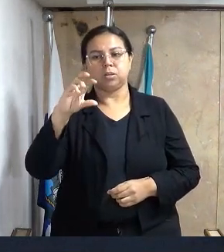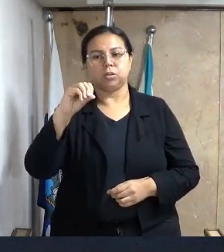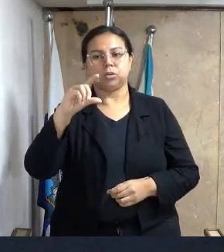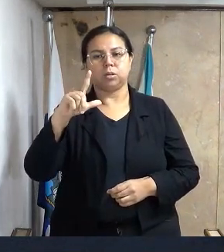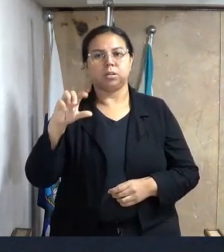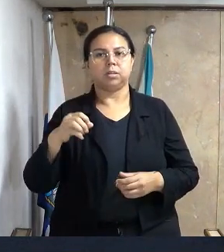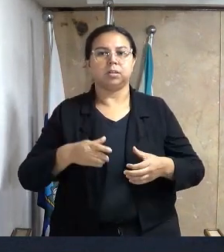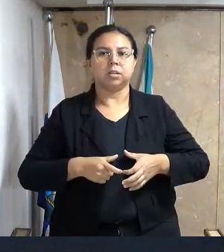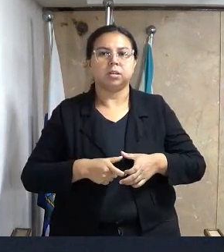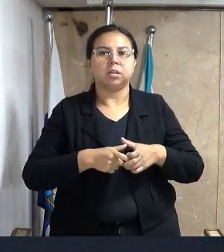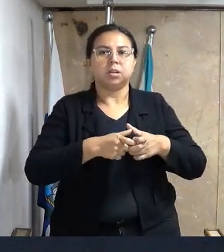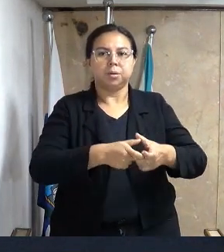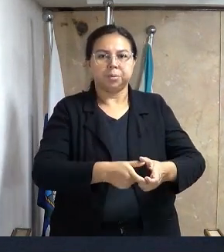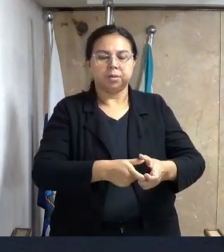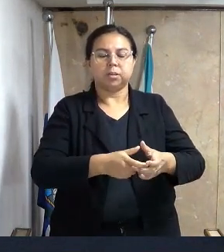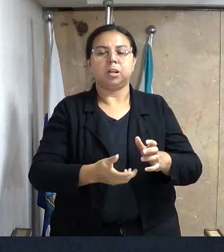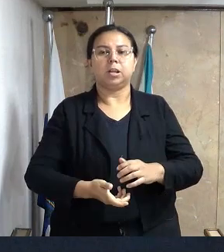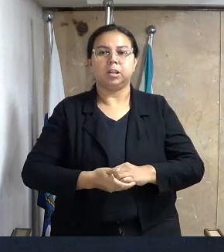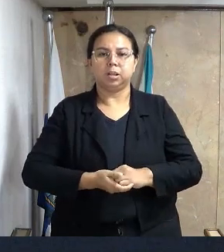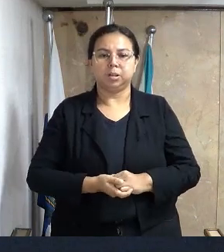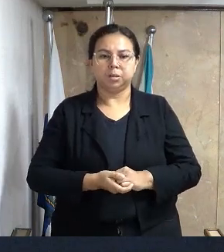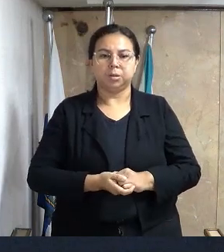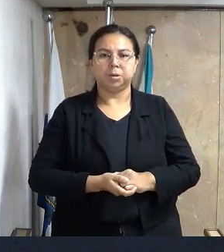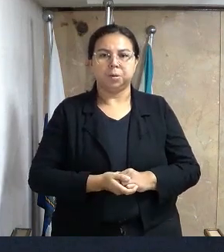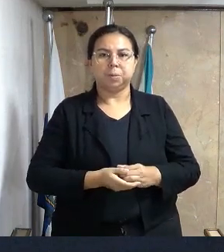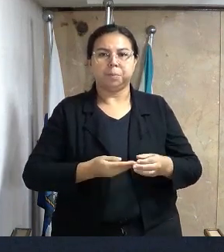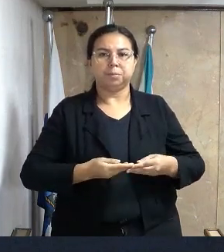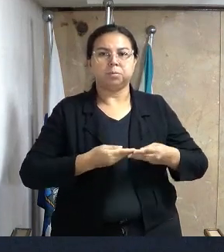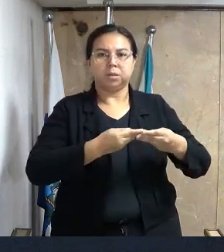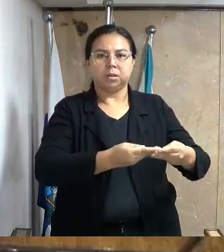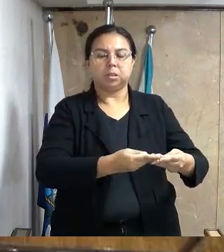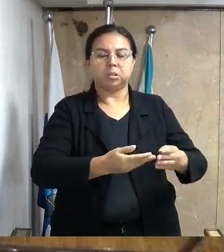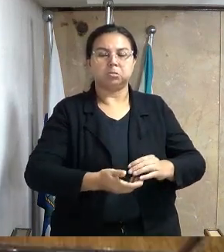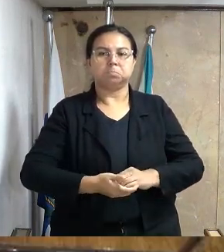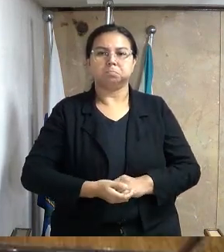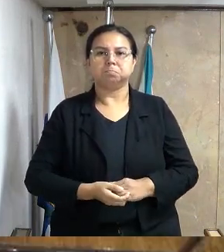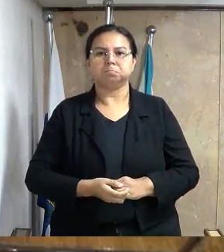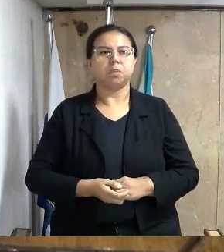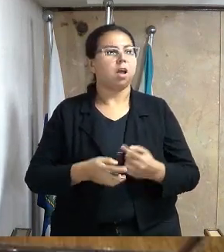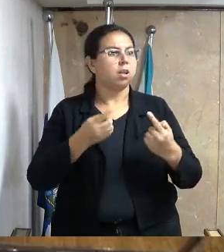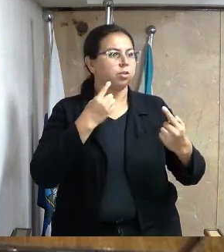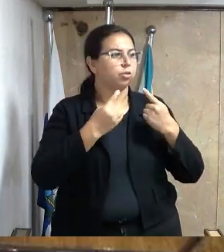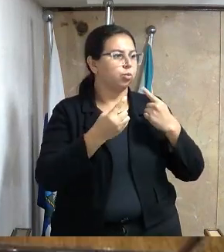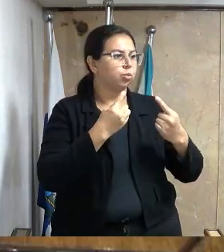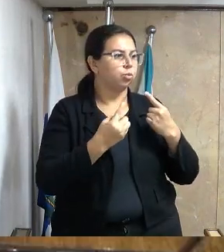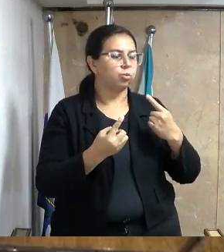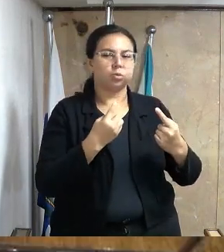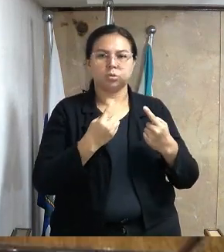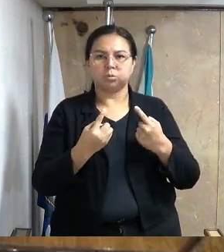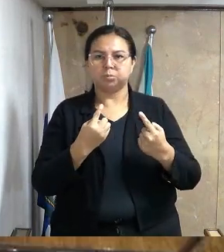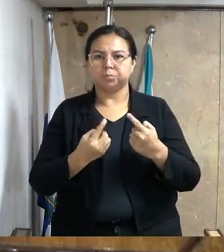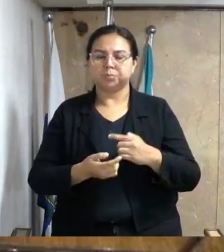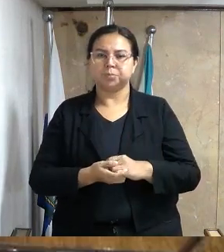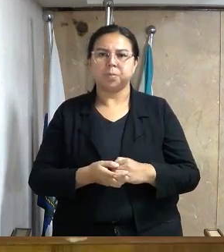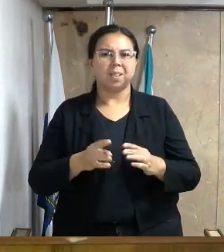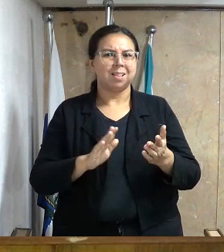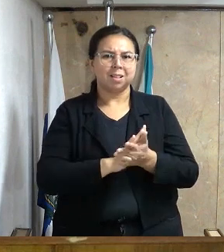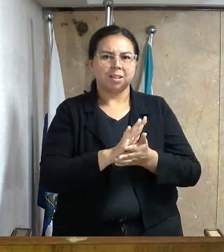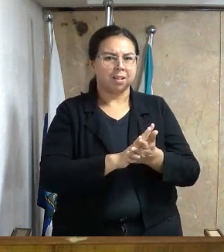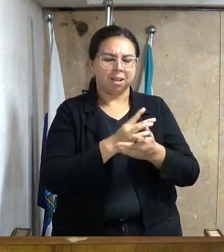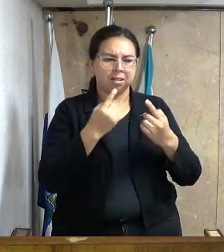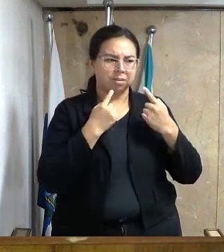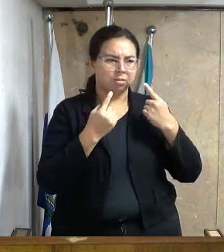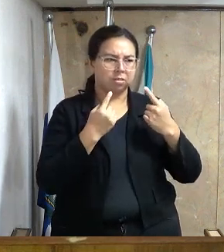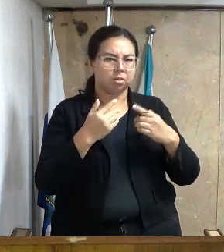a medalha honra ao mérito desportista. A matéria encontra-se em discussão. Não haveram o que queira